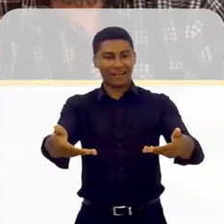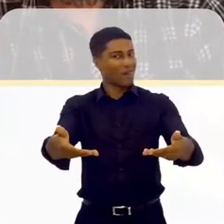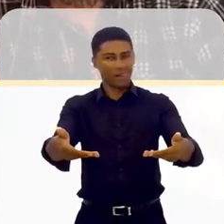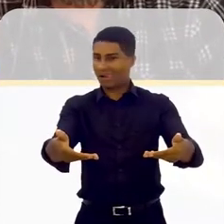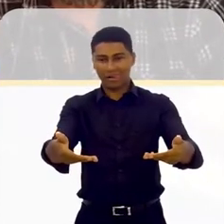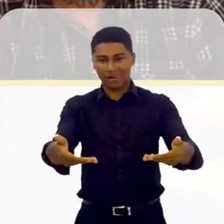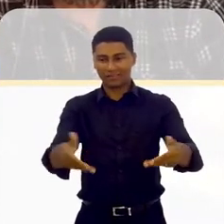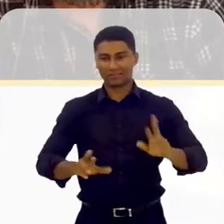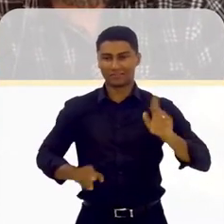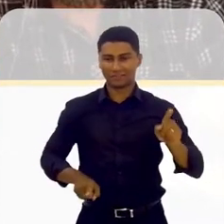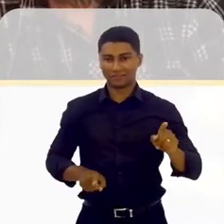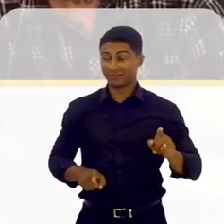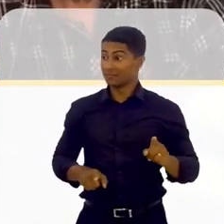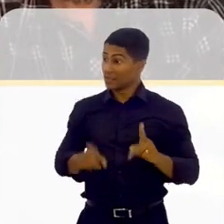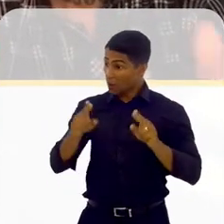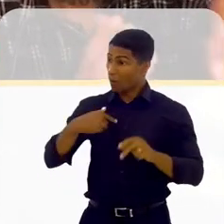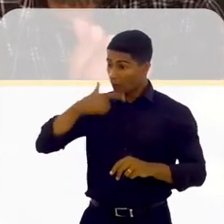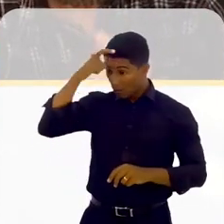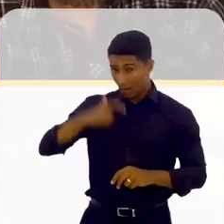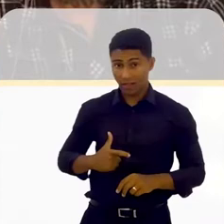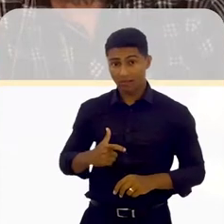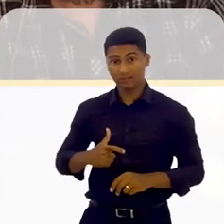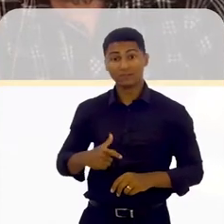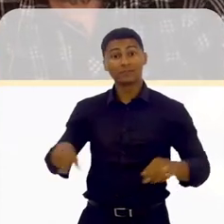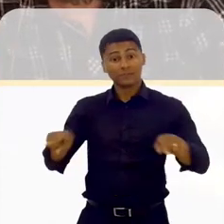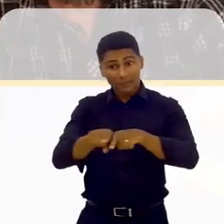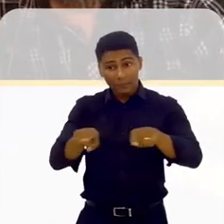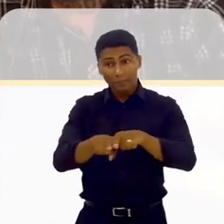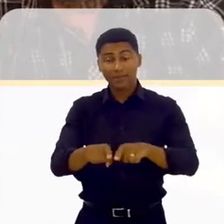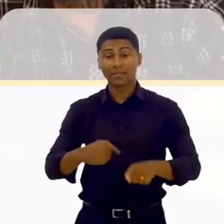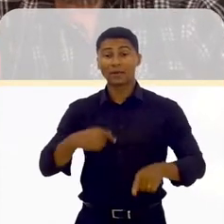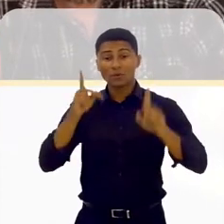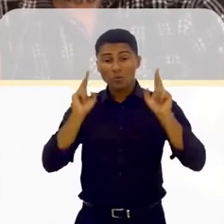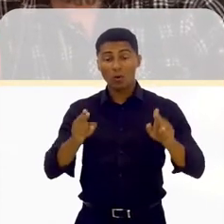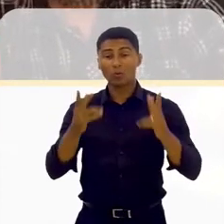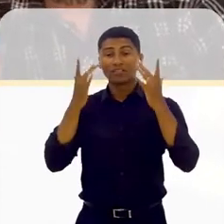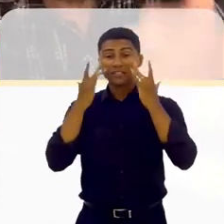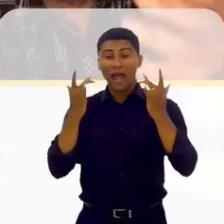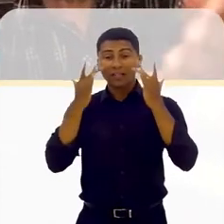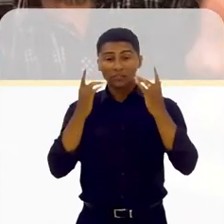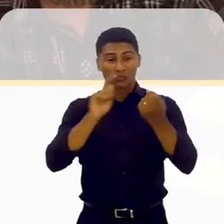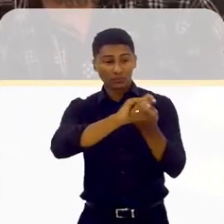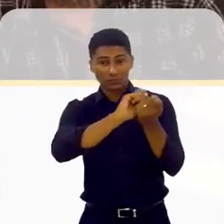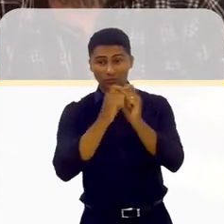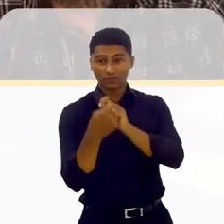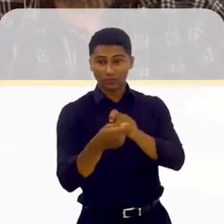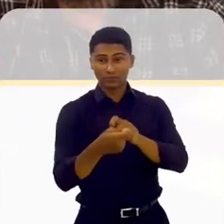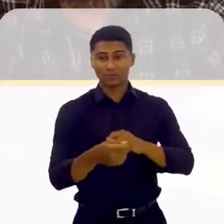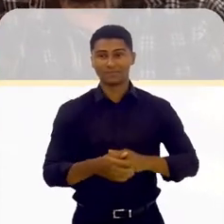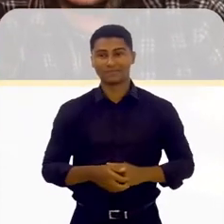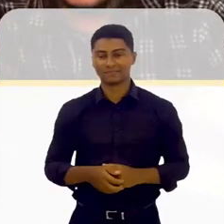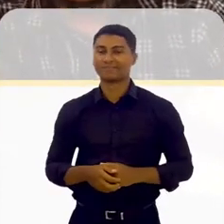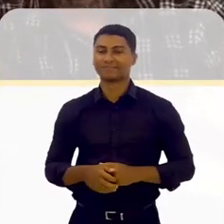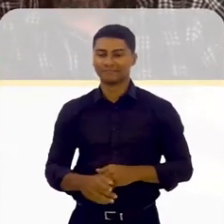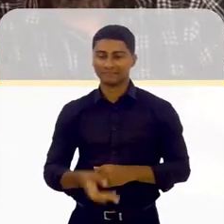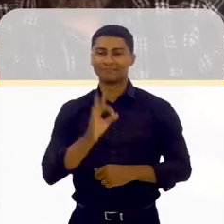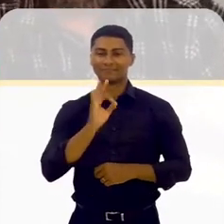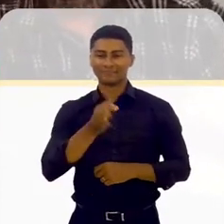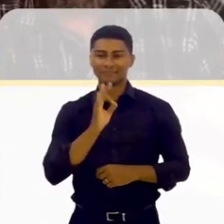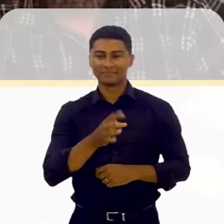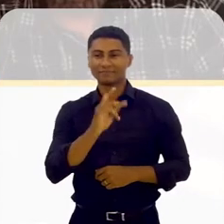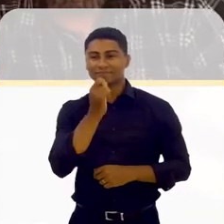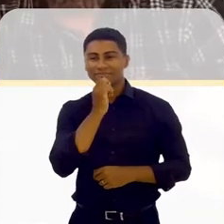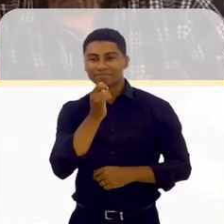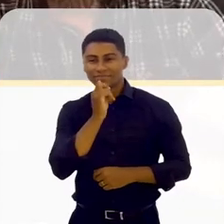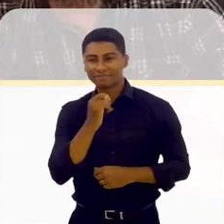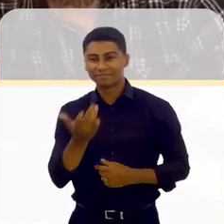vamos, muito né? eu, muito eu. Eu passava tudo pro teatro, tudo Então, que o intuito podia. nosso era Pode esse. ser alguma coisa